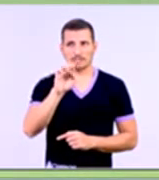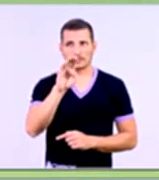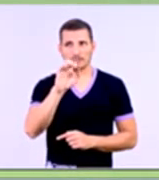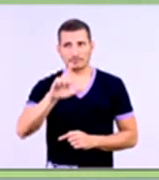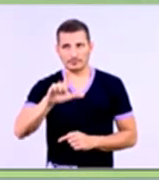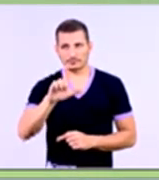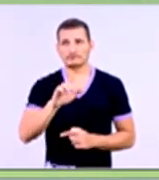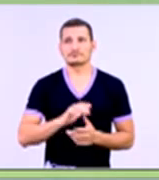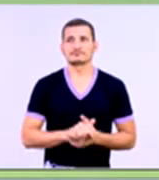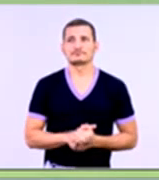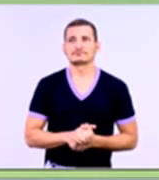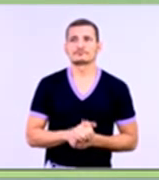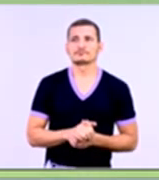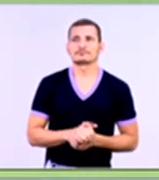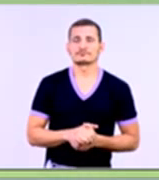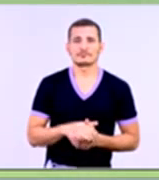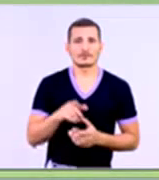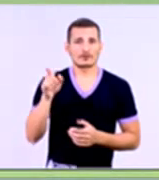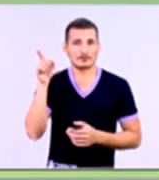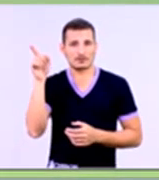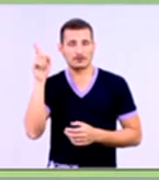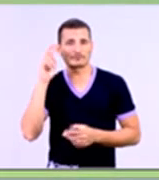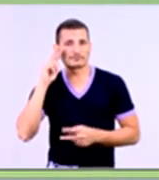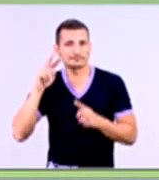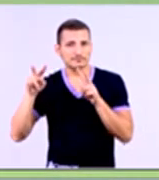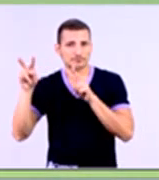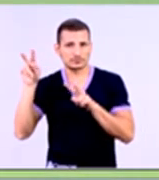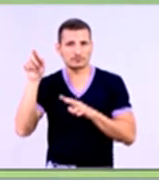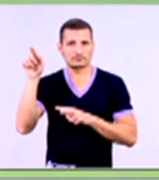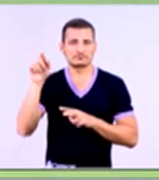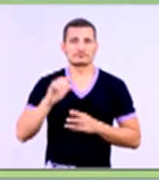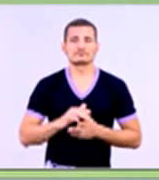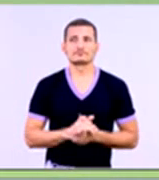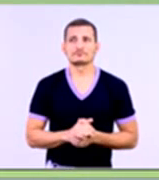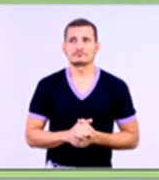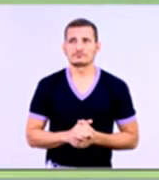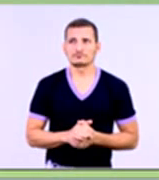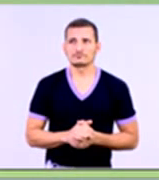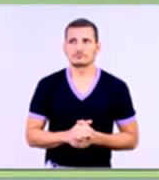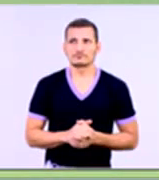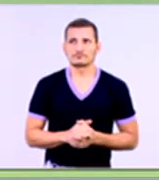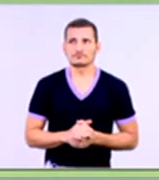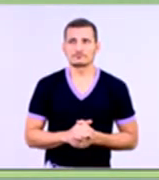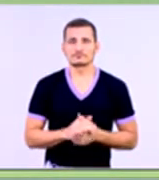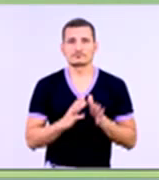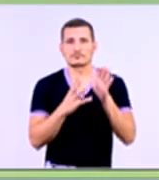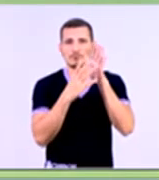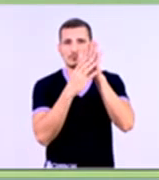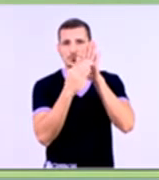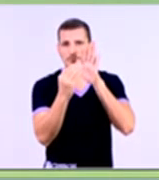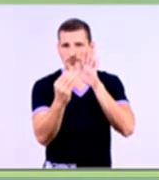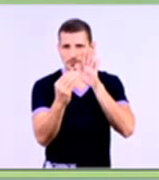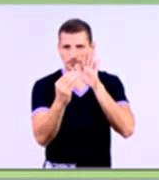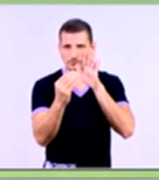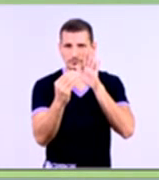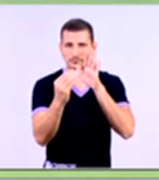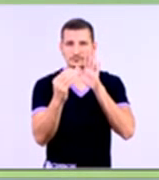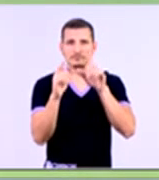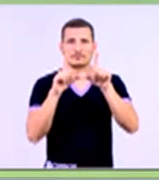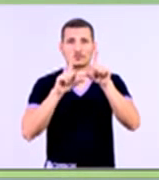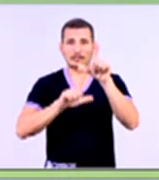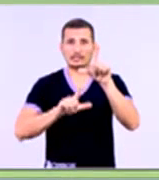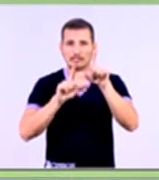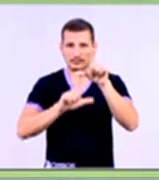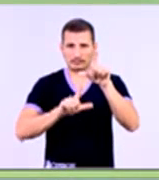temos esse resultado visual. Observem bem. O modelo da fonte e